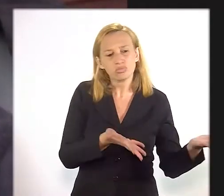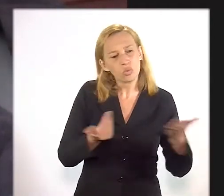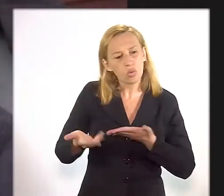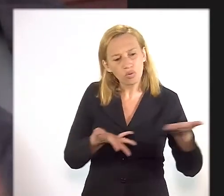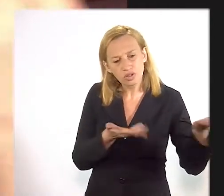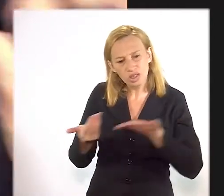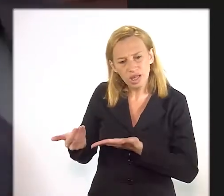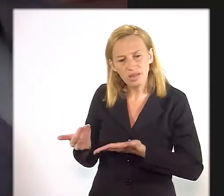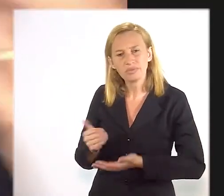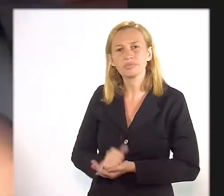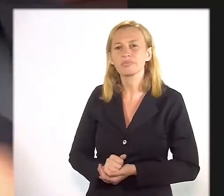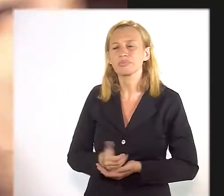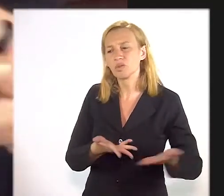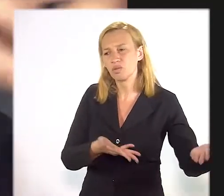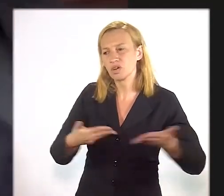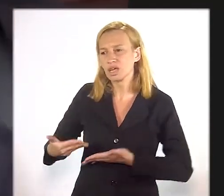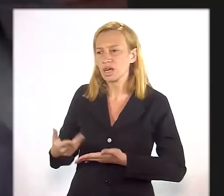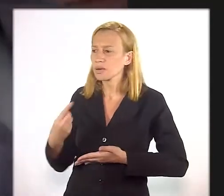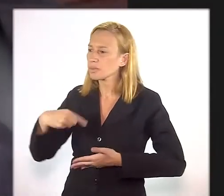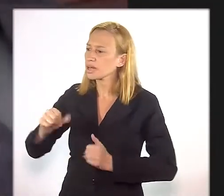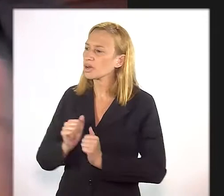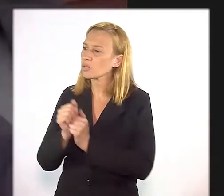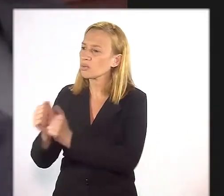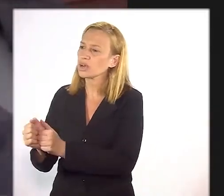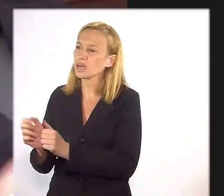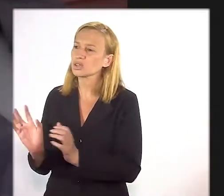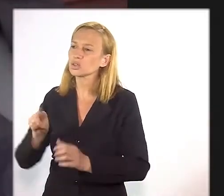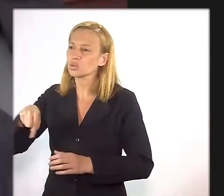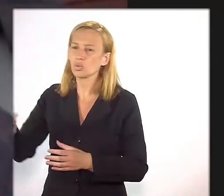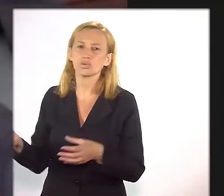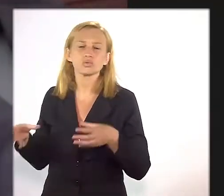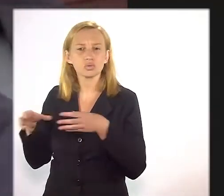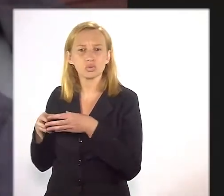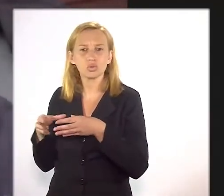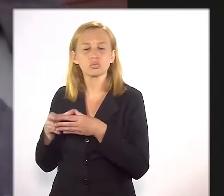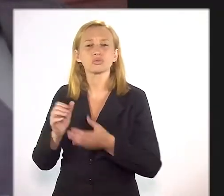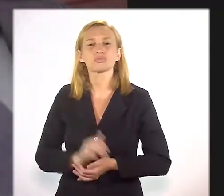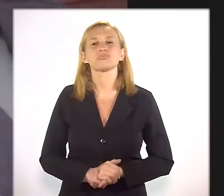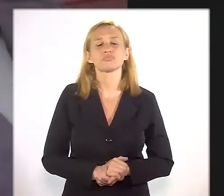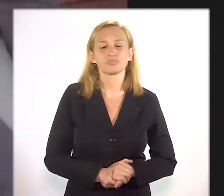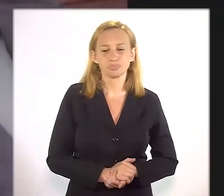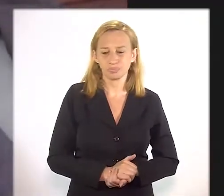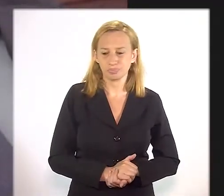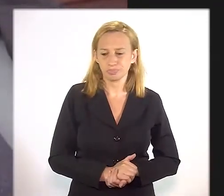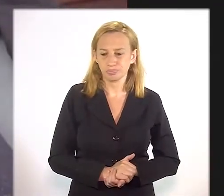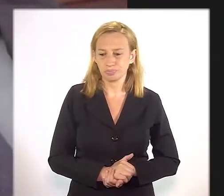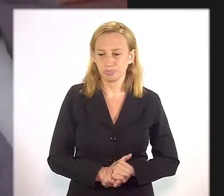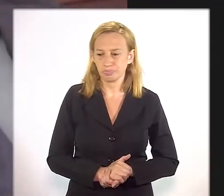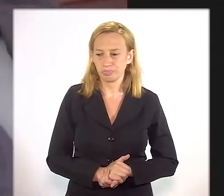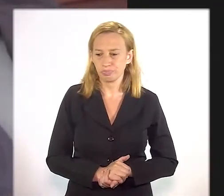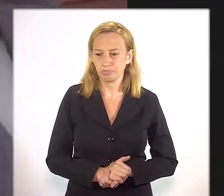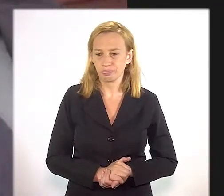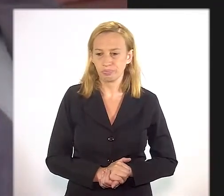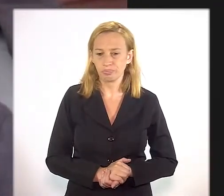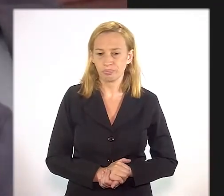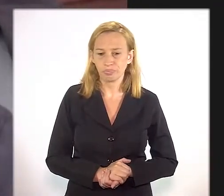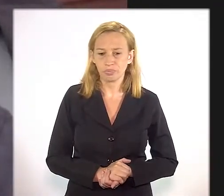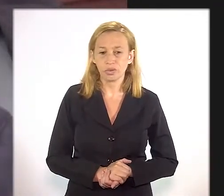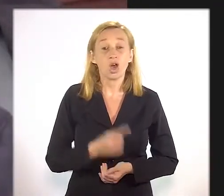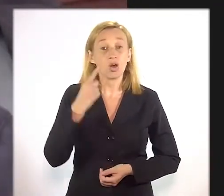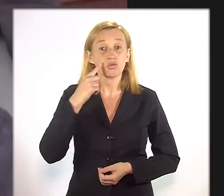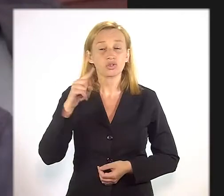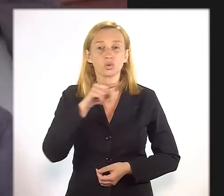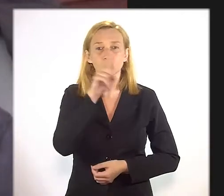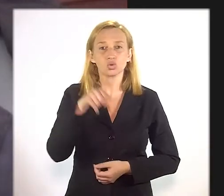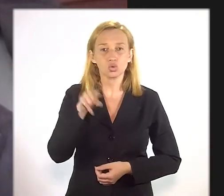acompanharem numa turma que eu acompanhava antes. E aconteceu isto. Dia 13 de março, eles